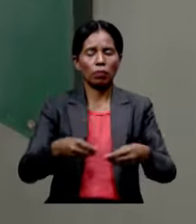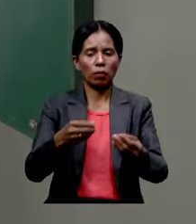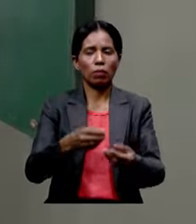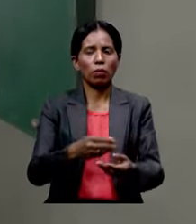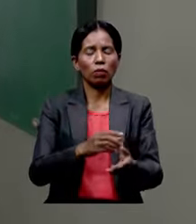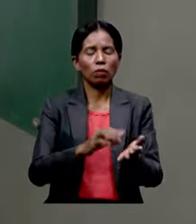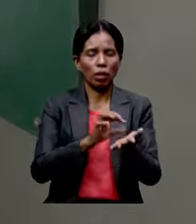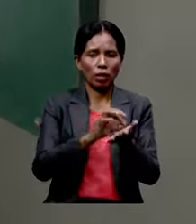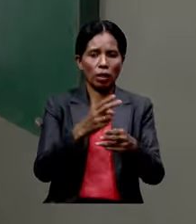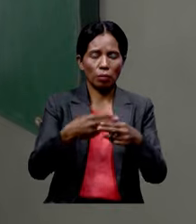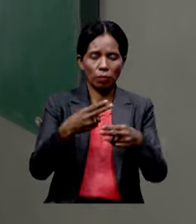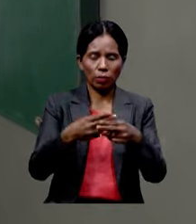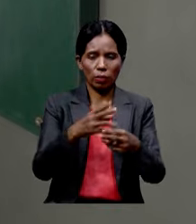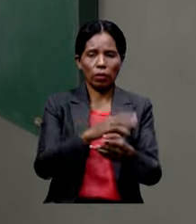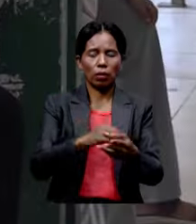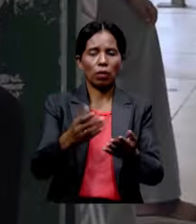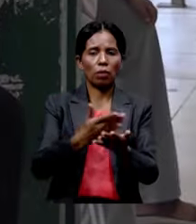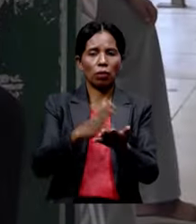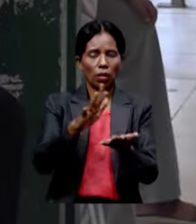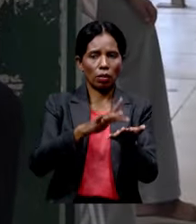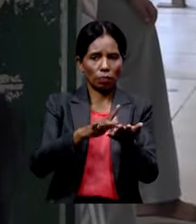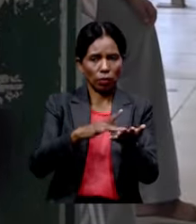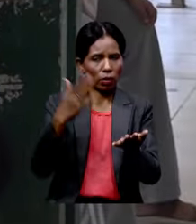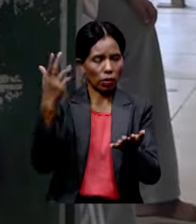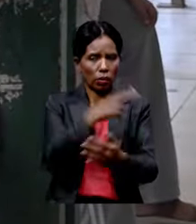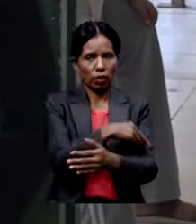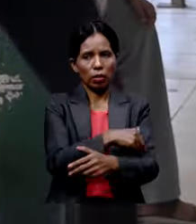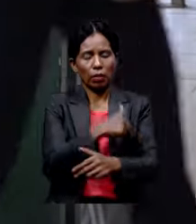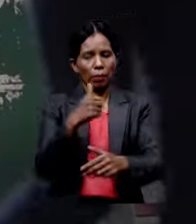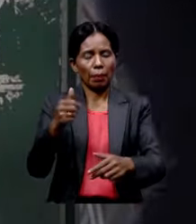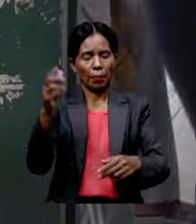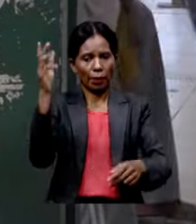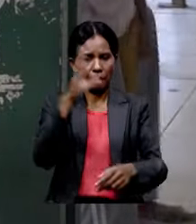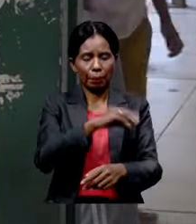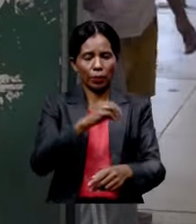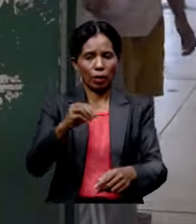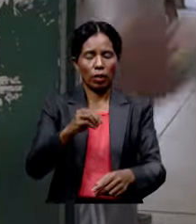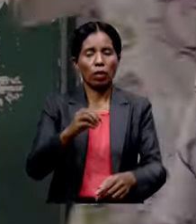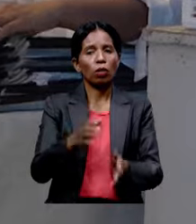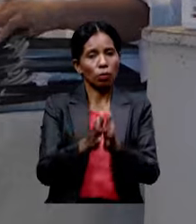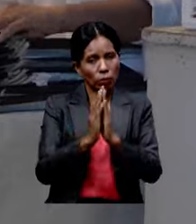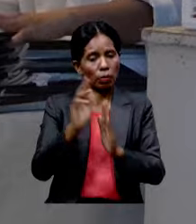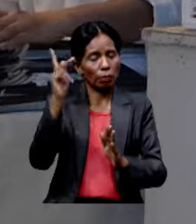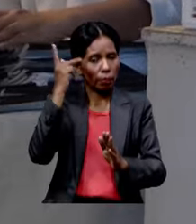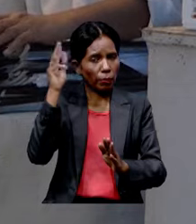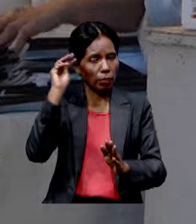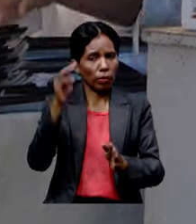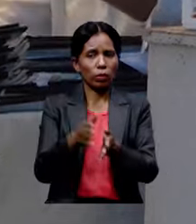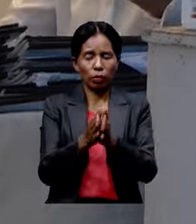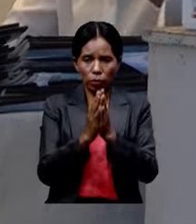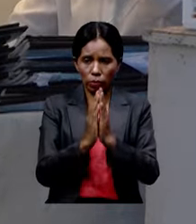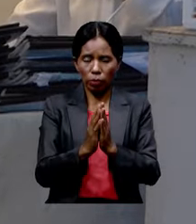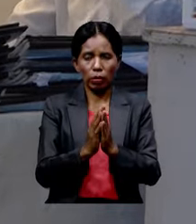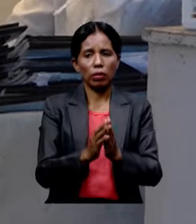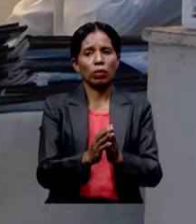se cai moro e a clínica privada Sira. O problema, né? Sociedade Civil, Russo Primeiro-Ministro, Cairala Xanana Guzmão, a tu